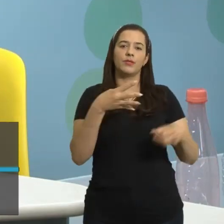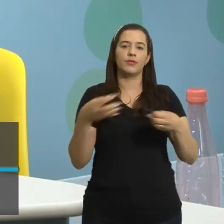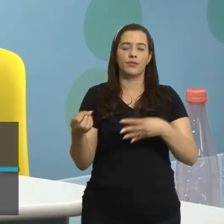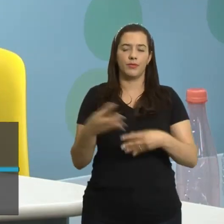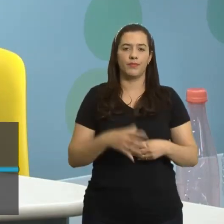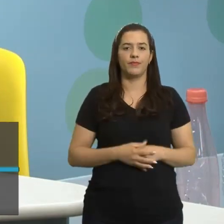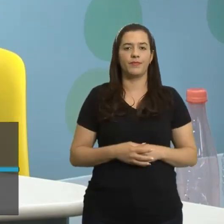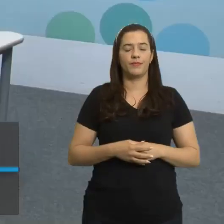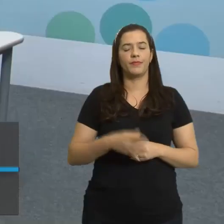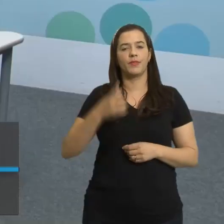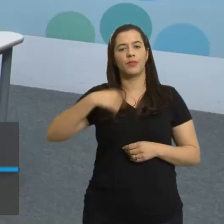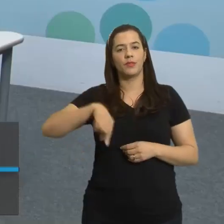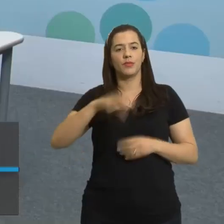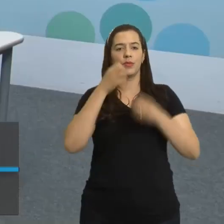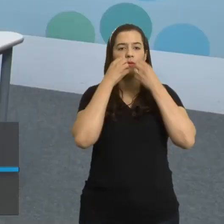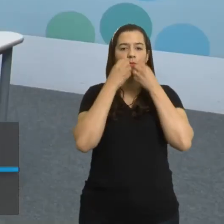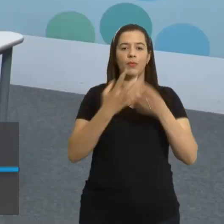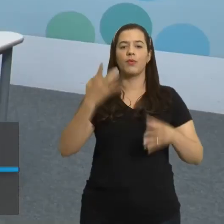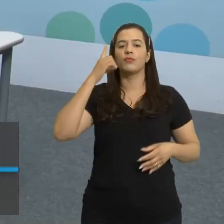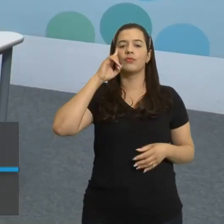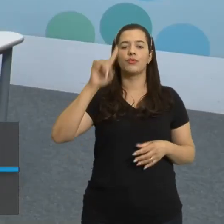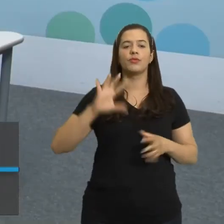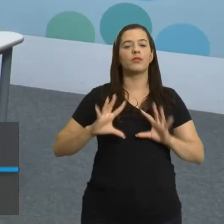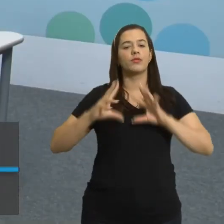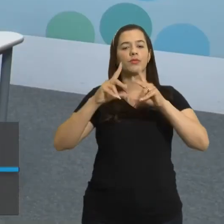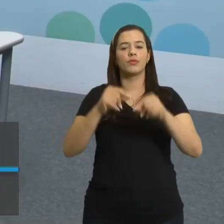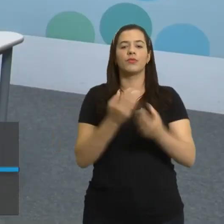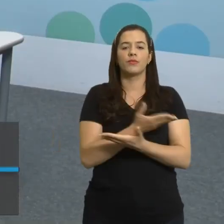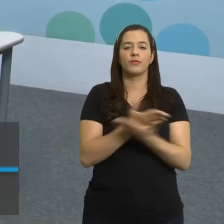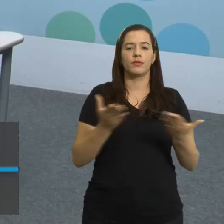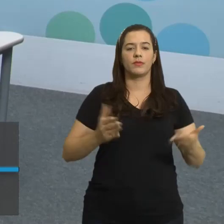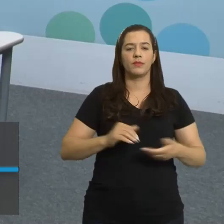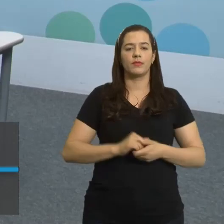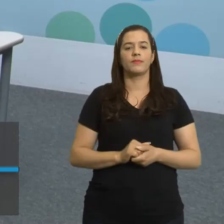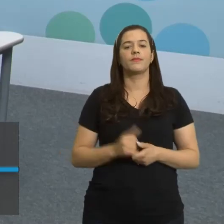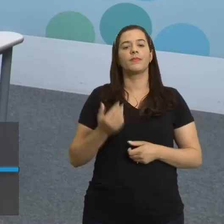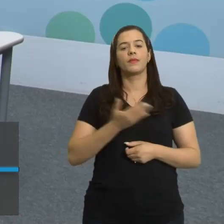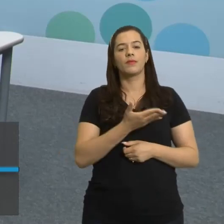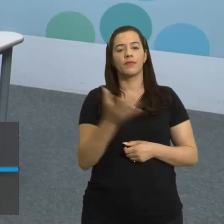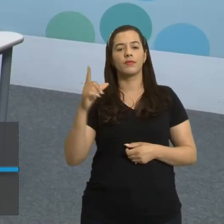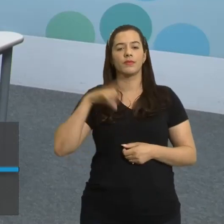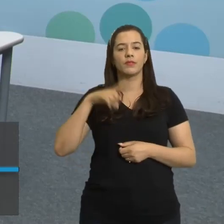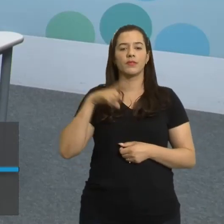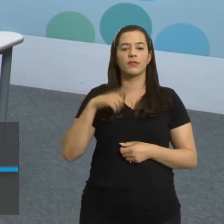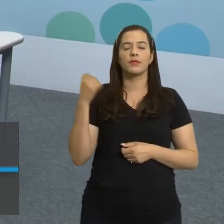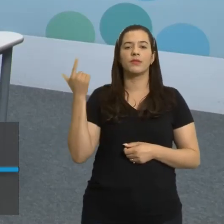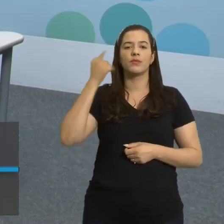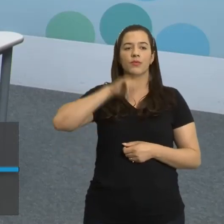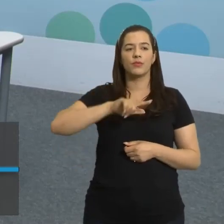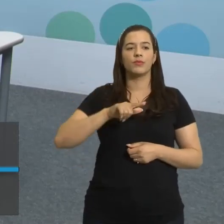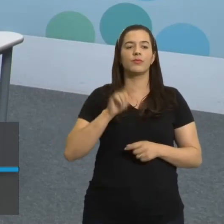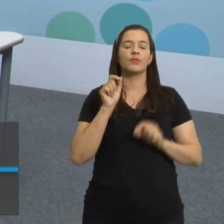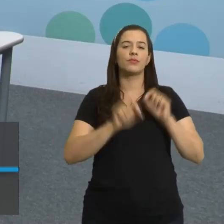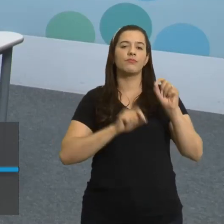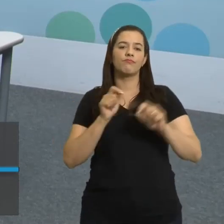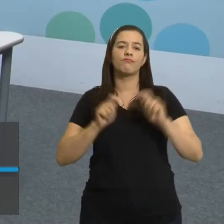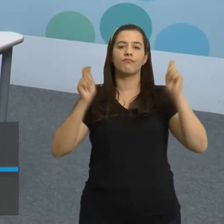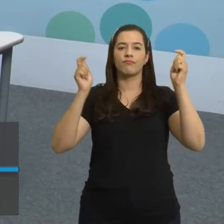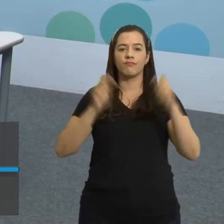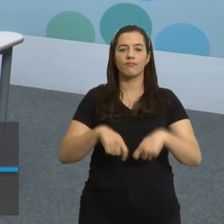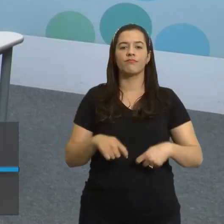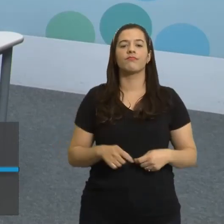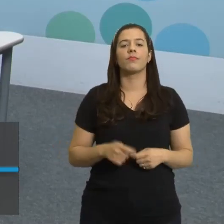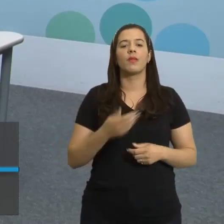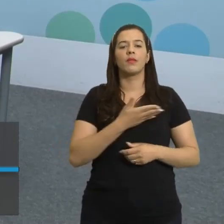formações. Desejo a todos um excelente dia de trabalho e que vocês todos possam aí,